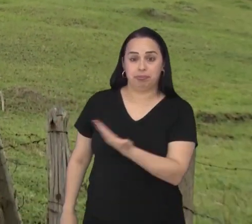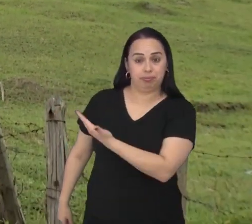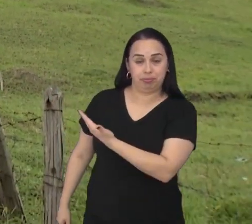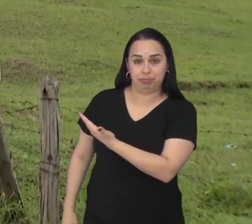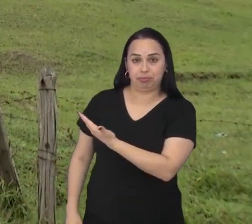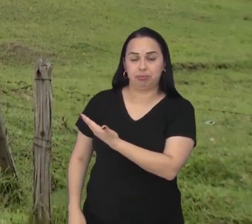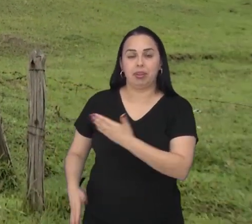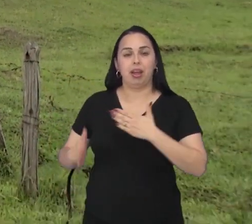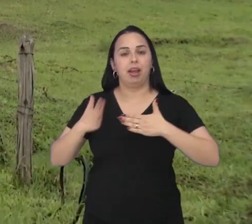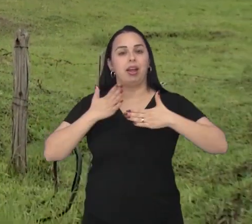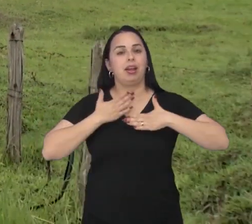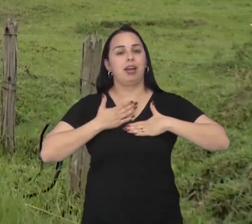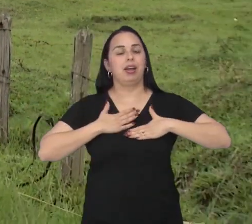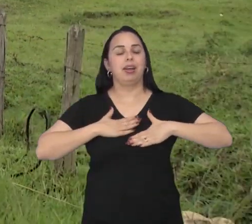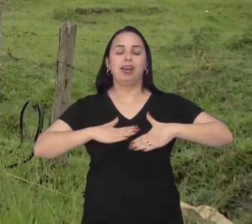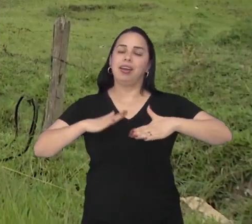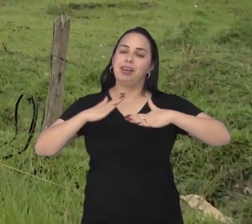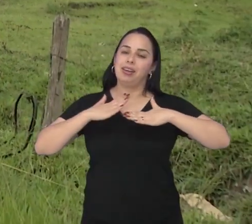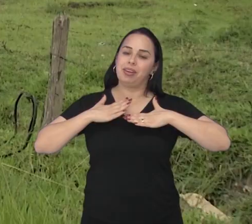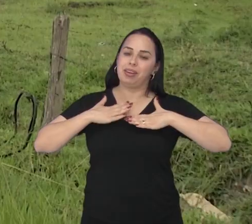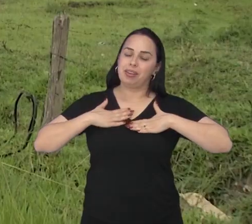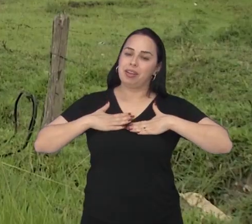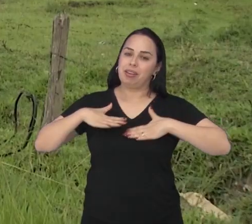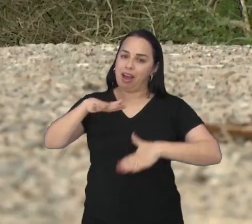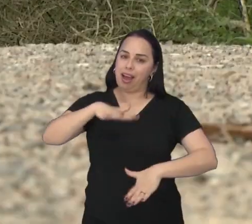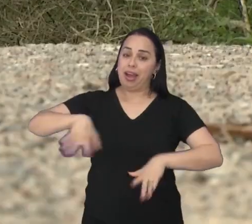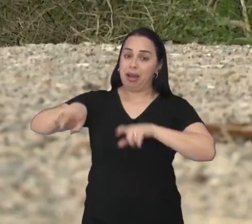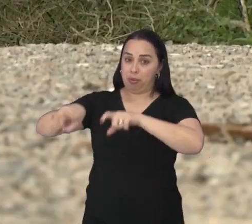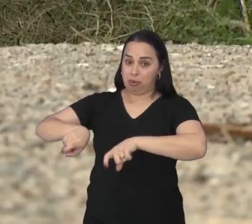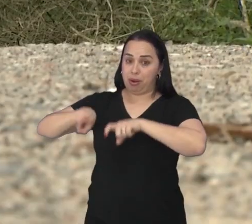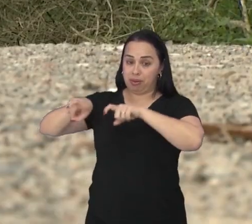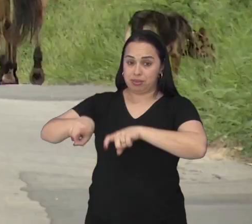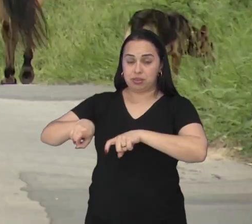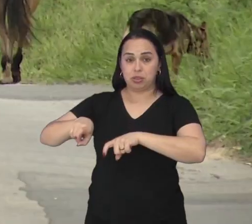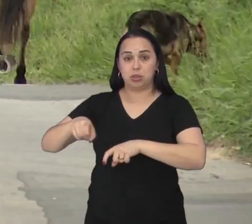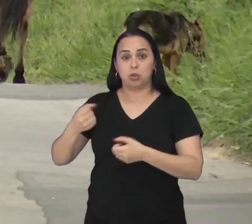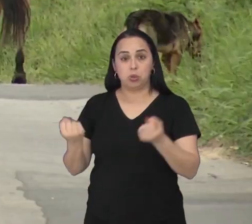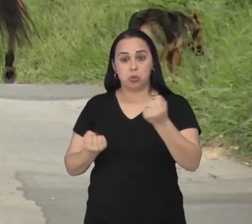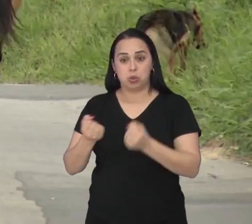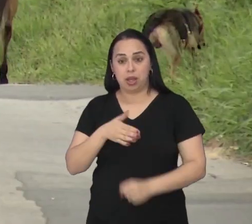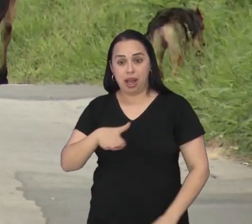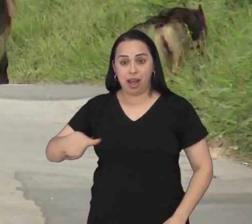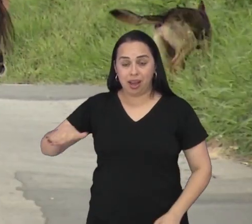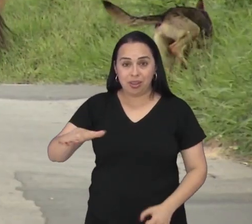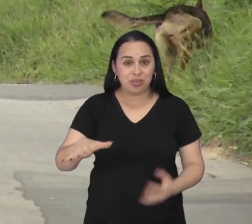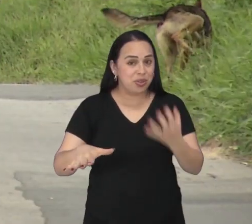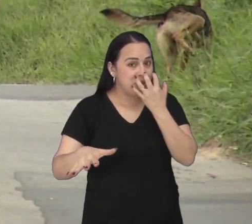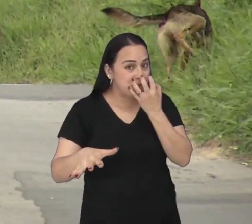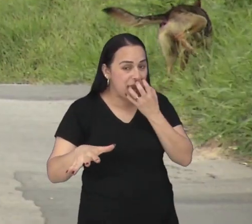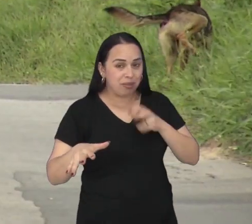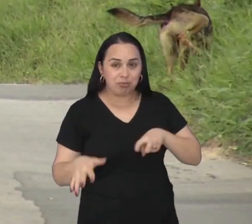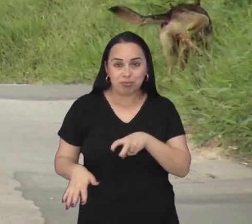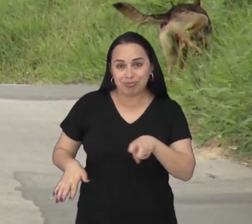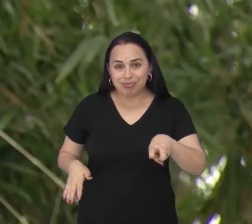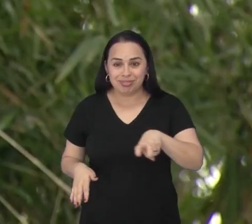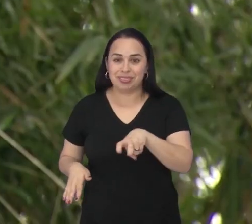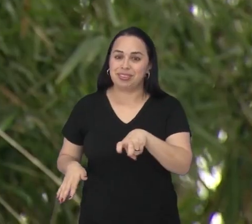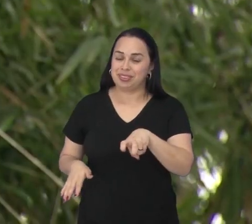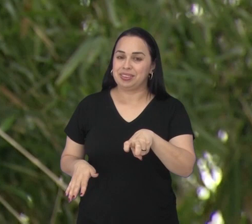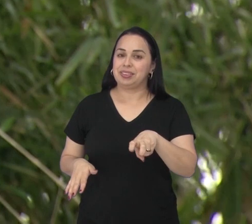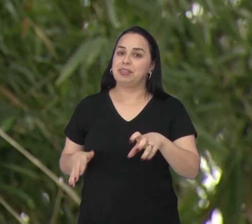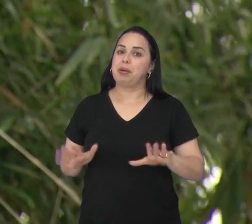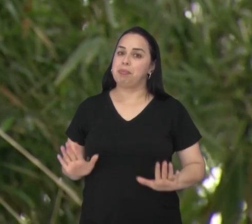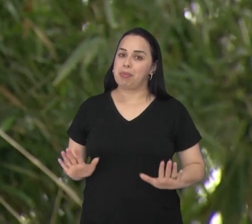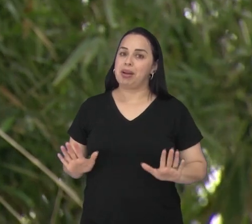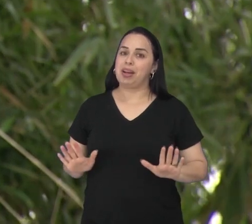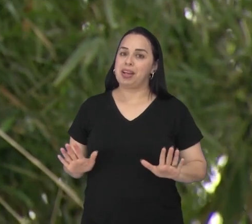a calmaria e a tranquilidade da zona rural de São José. Além dos carros, os cães também costumam passear por aqui. Tudo